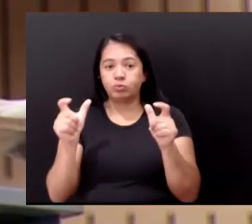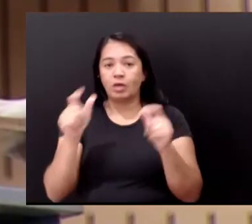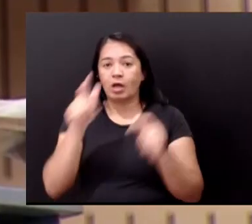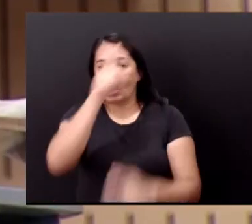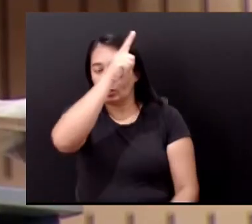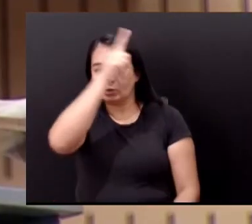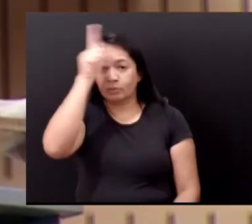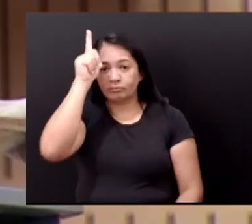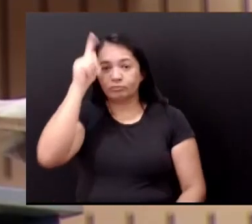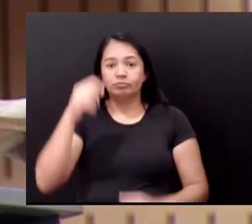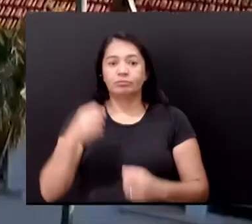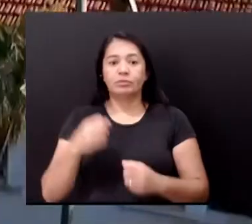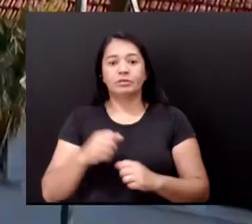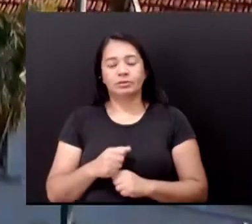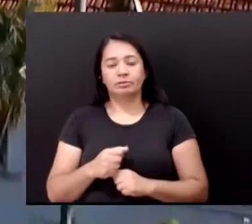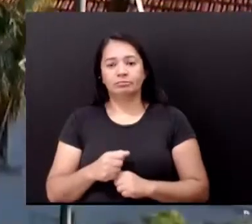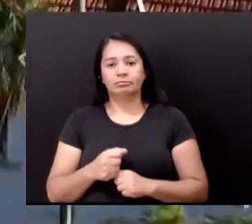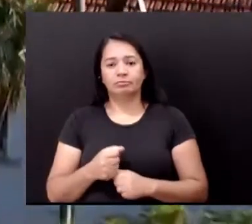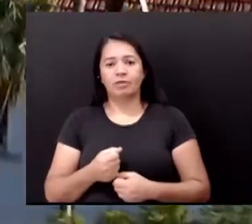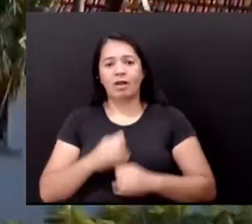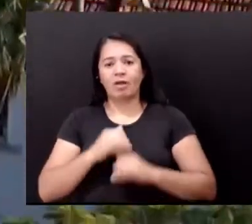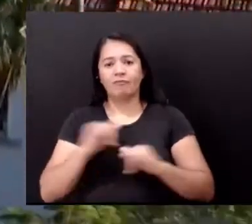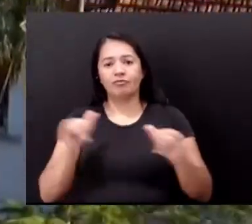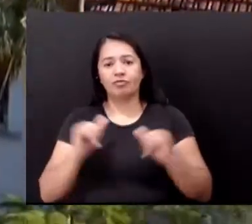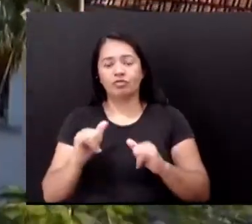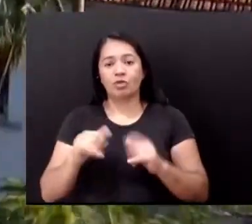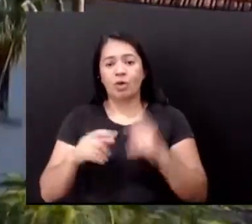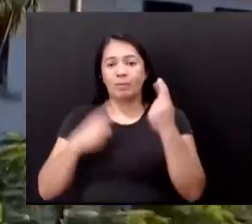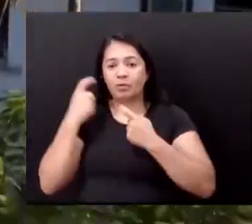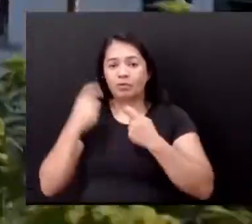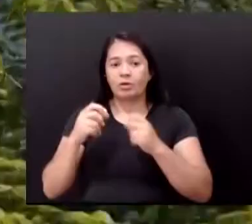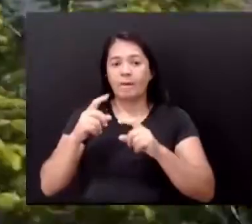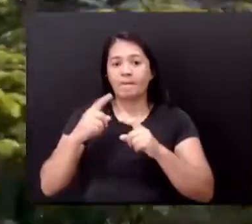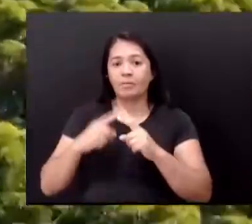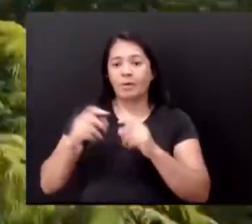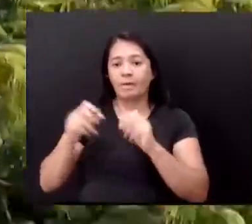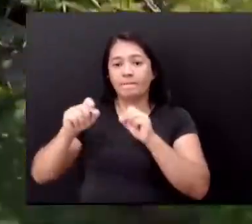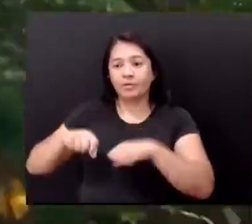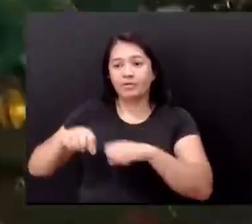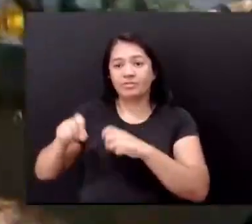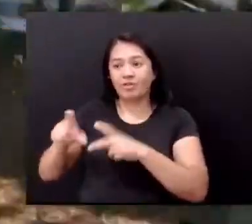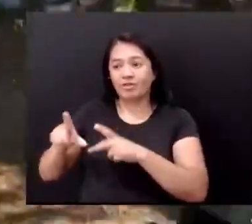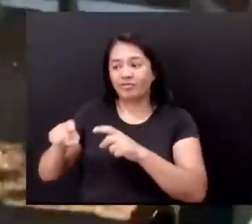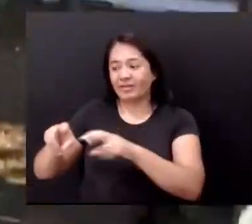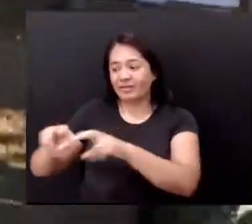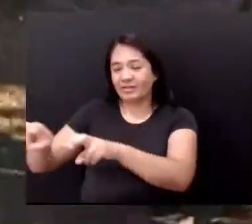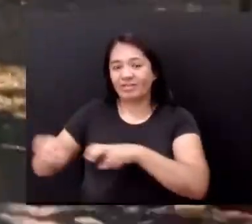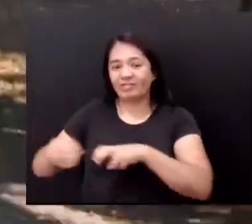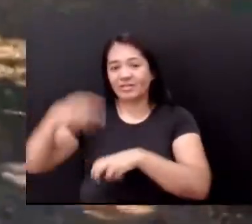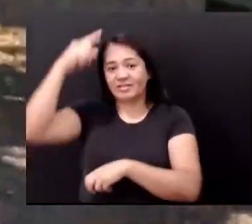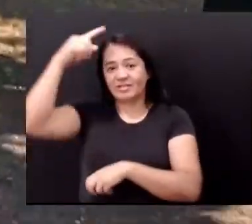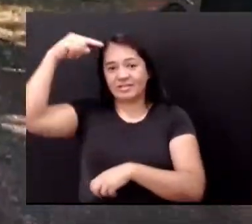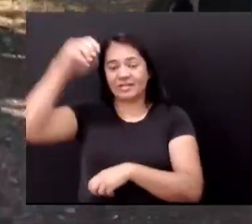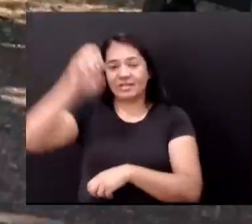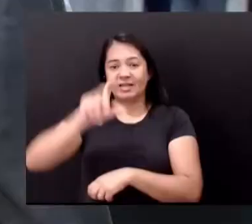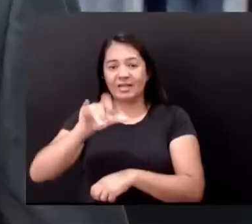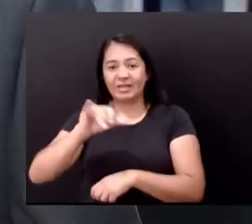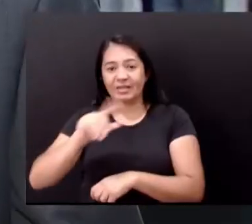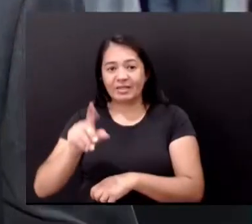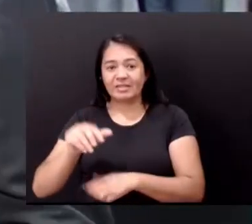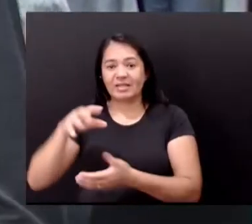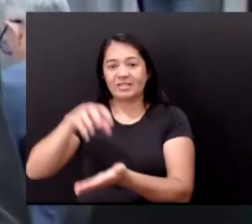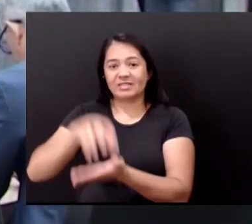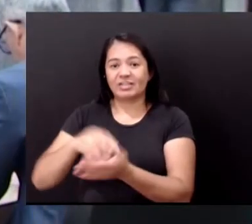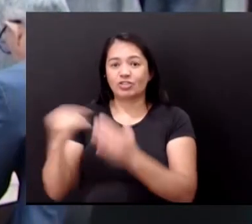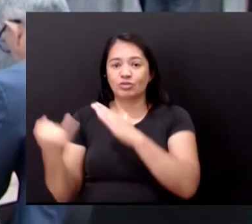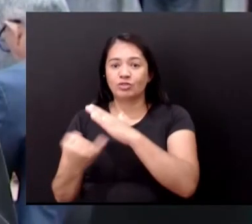com a possível venda da Fazenda Santa Elisa, sede histórica do Instituto Agronômico de Campinas.